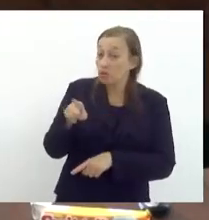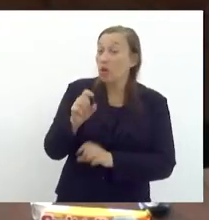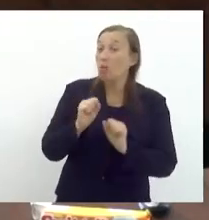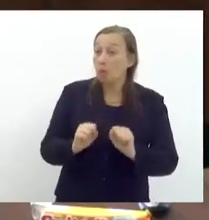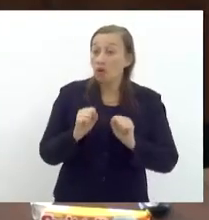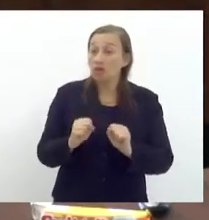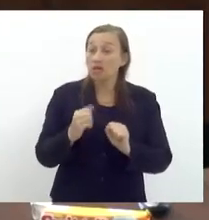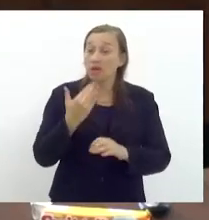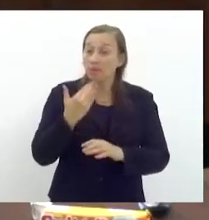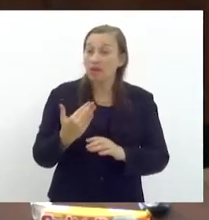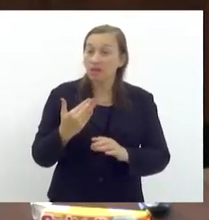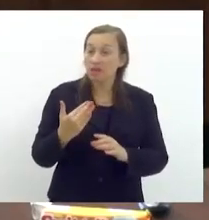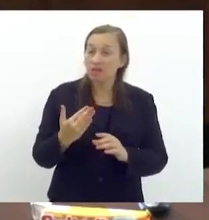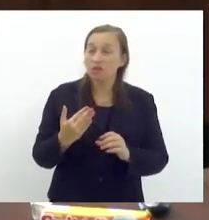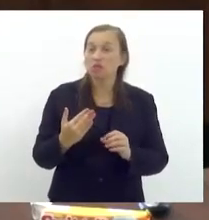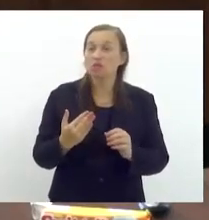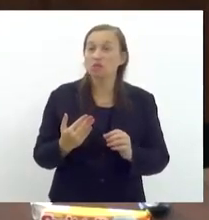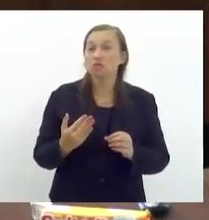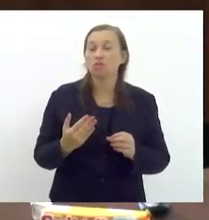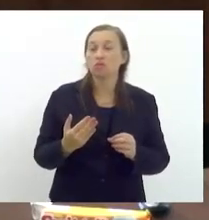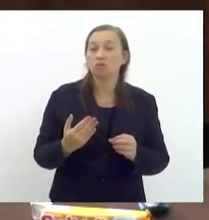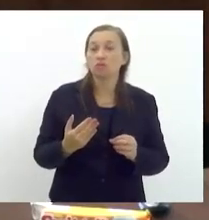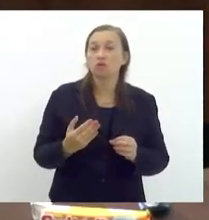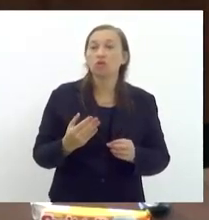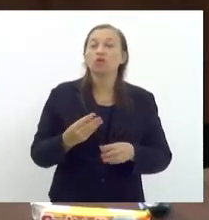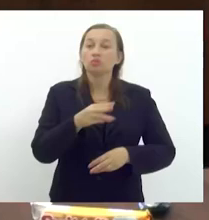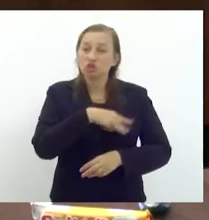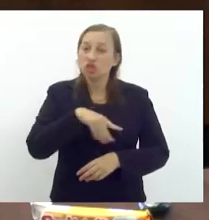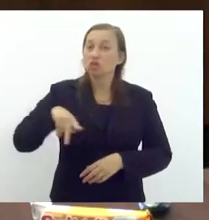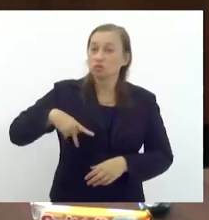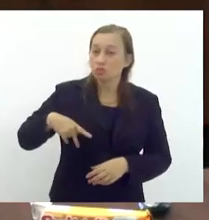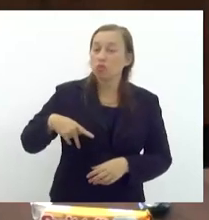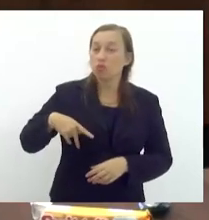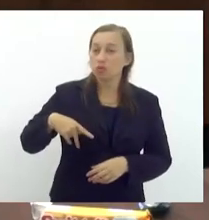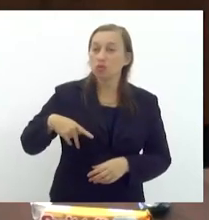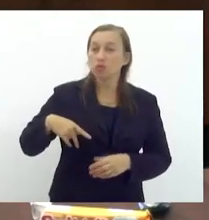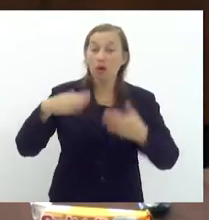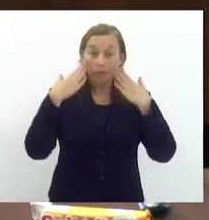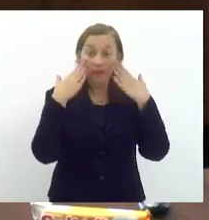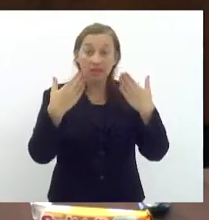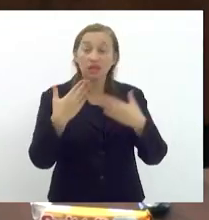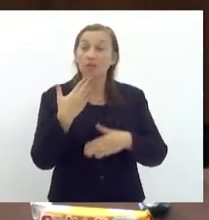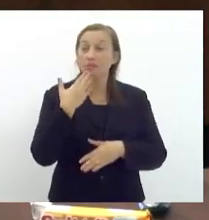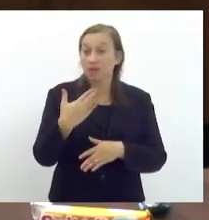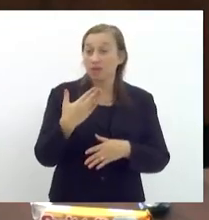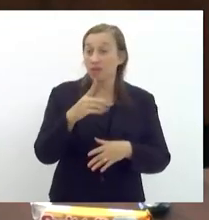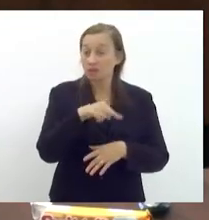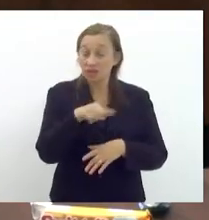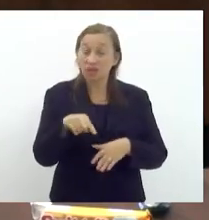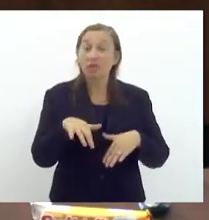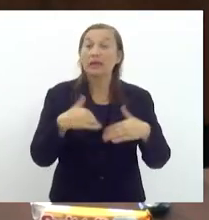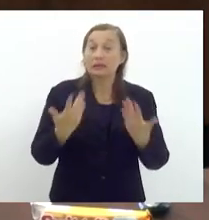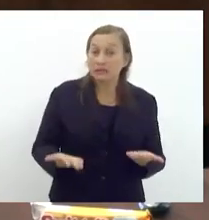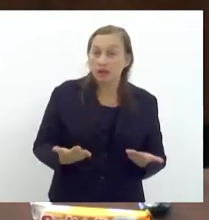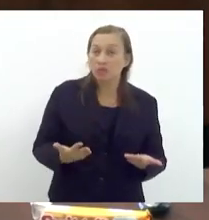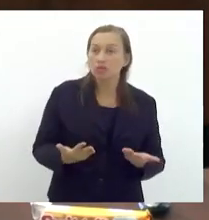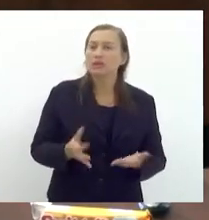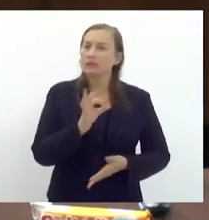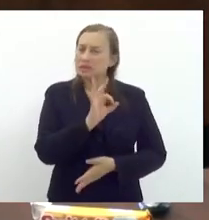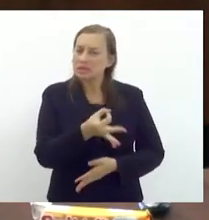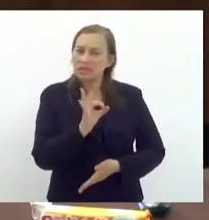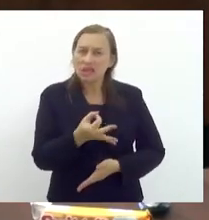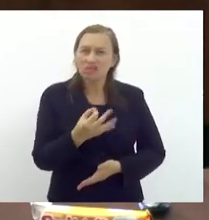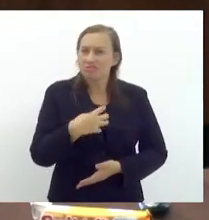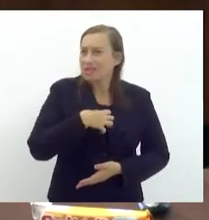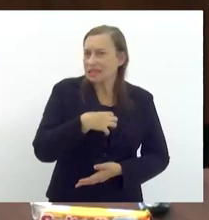ser pedidos a sua revogação inclusive no ministério público pode ser representado pedindo essa revogação então de fato